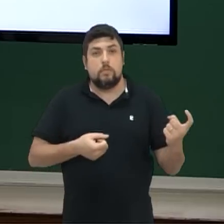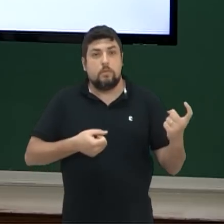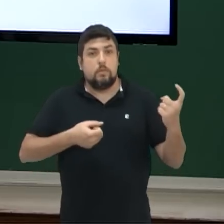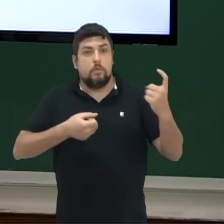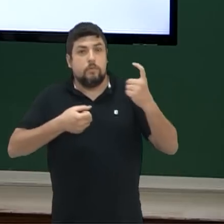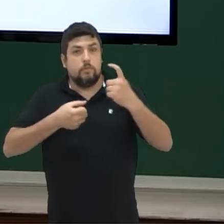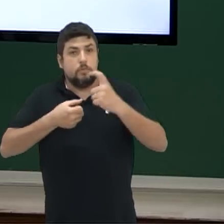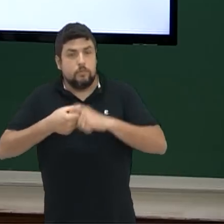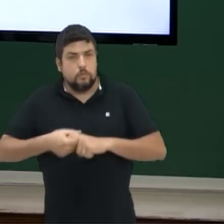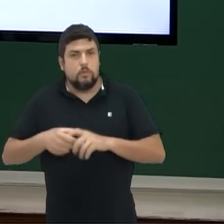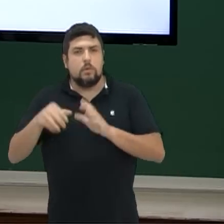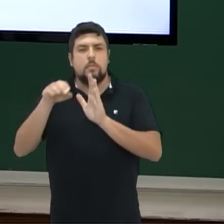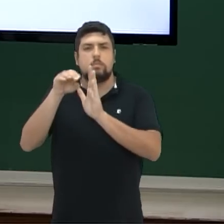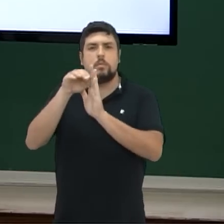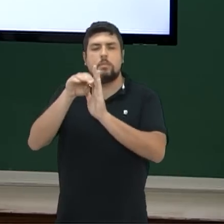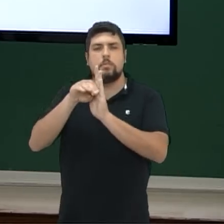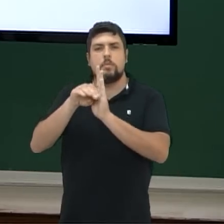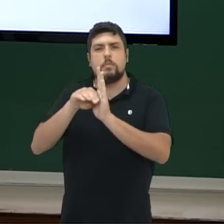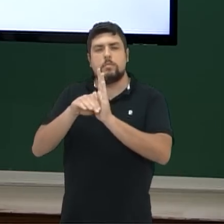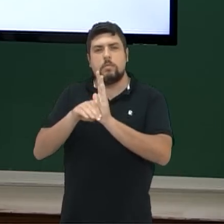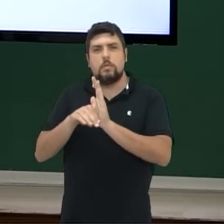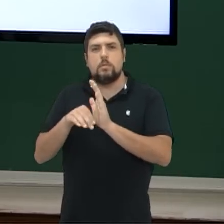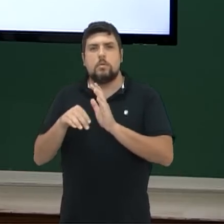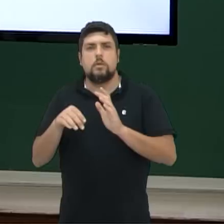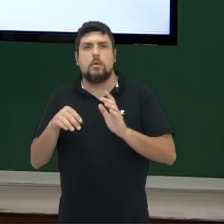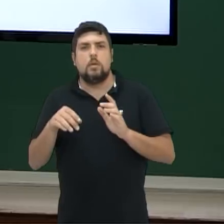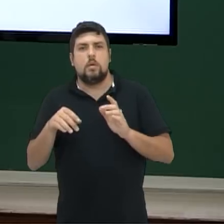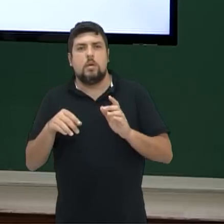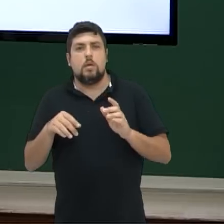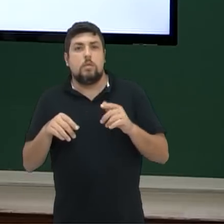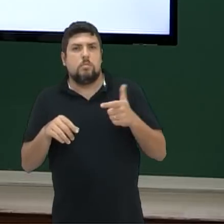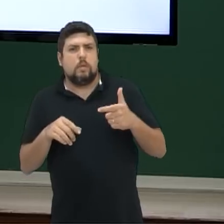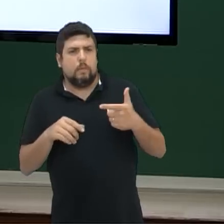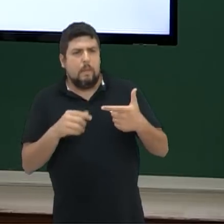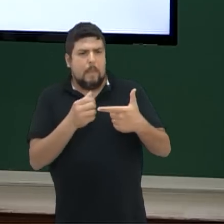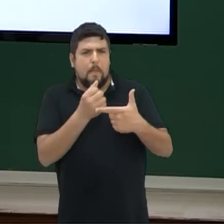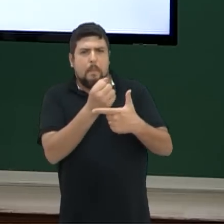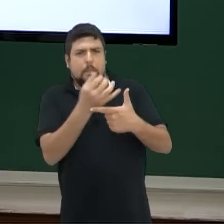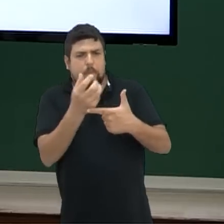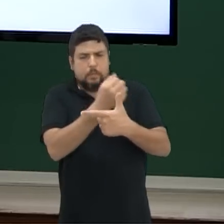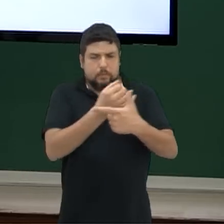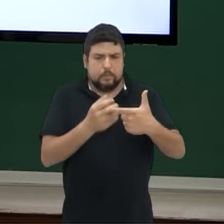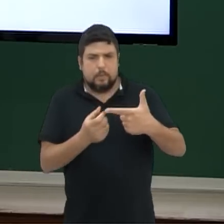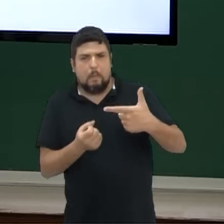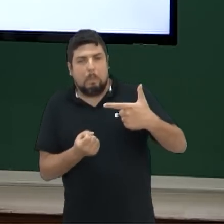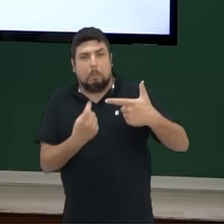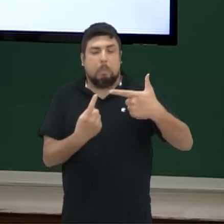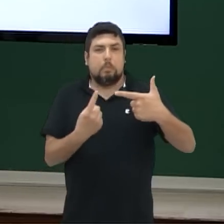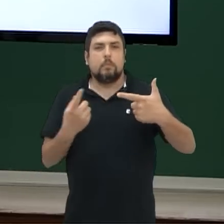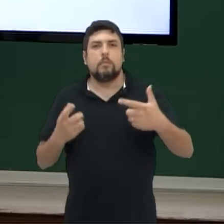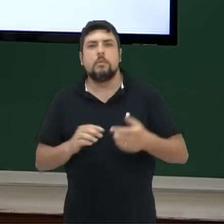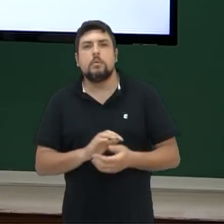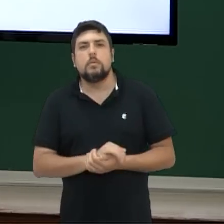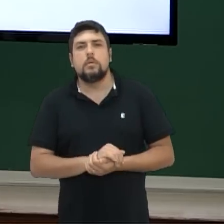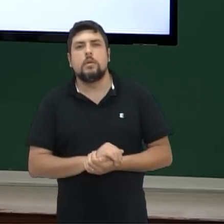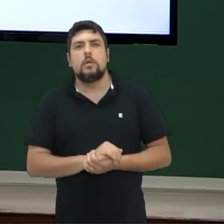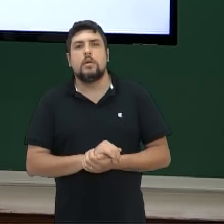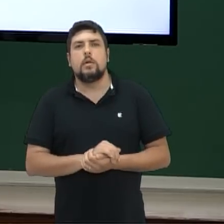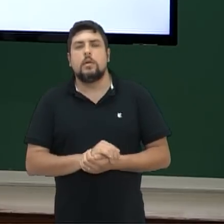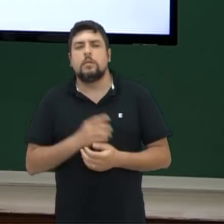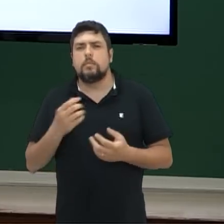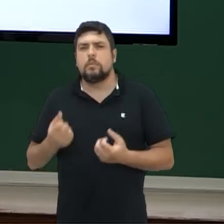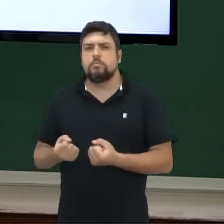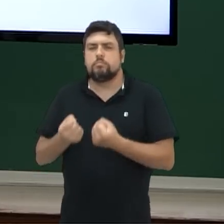controlados e padronizados. A gente não vai mais ter que ficar vendo medidas esquisitas. Então, quem são essas unidades de massa?